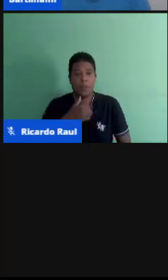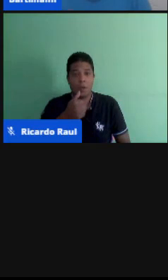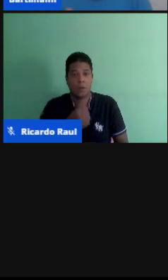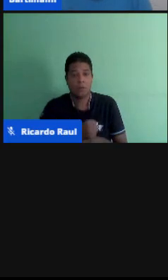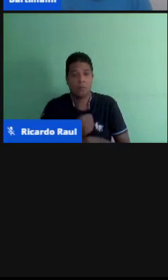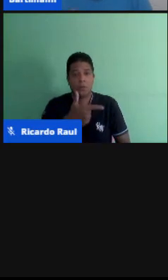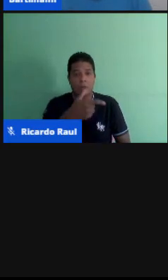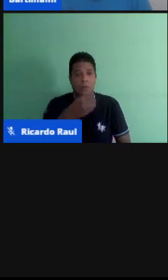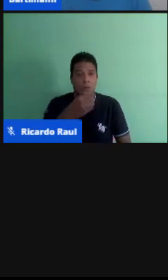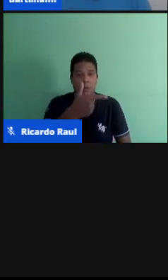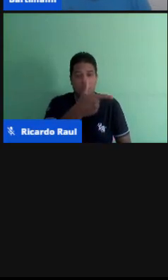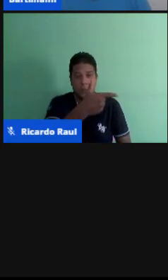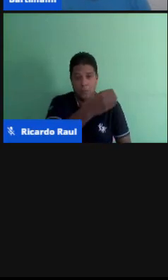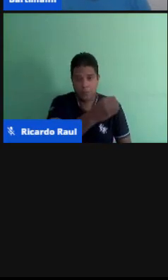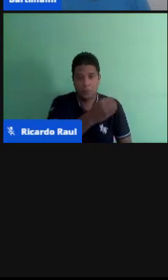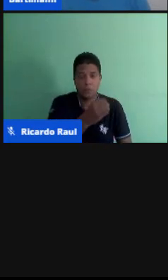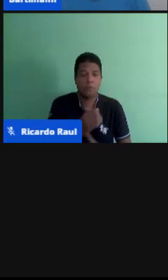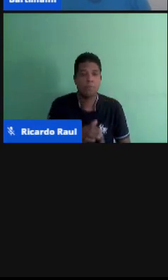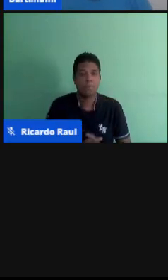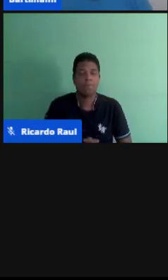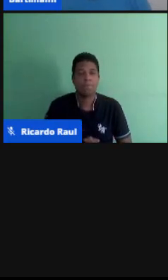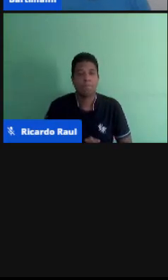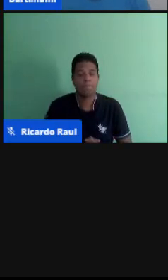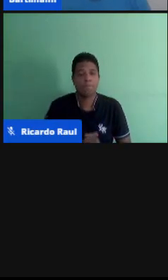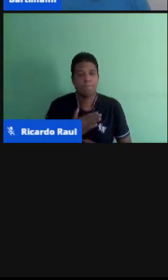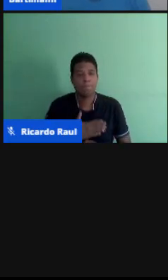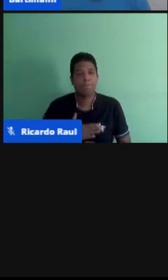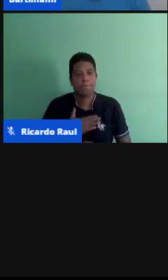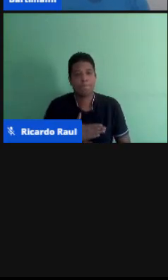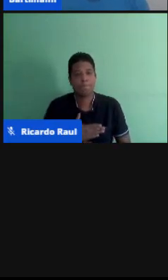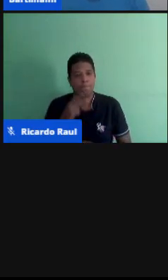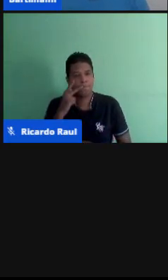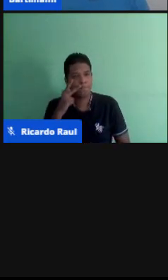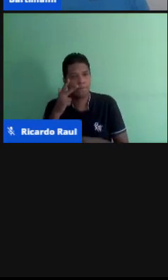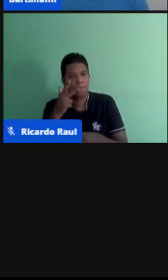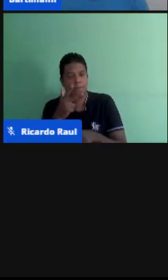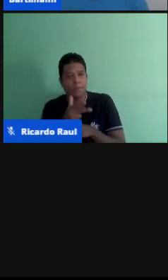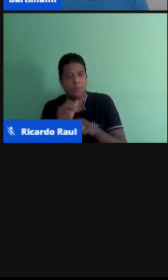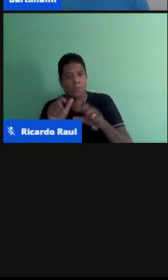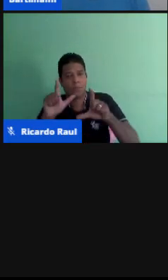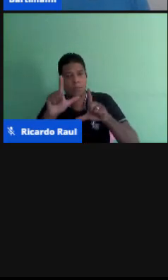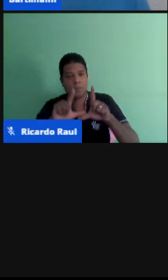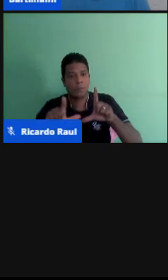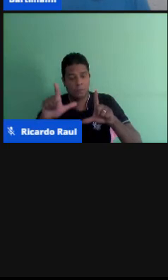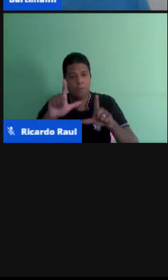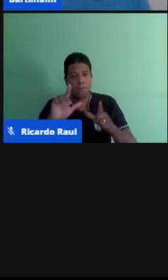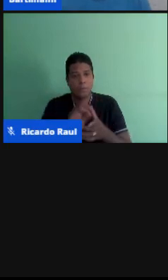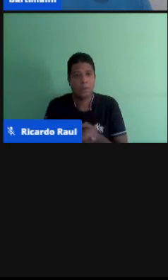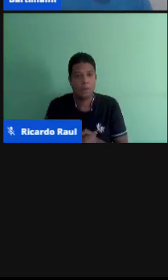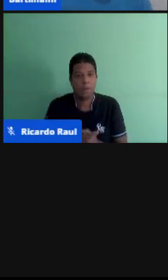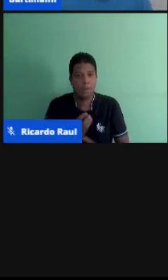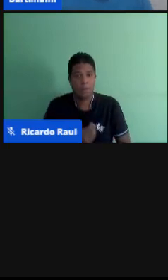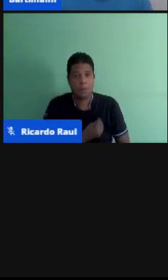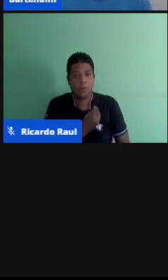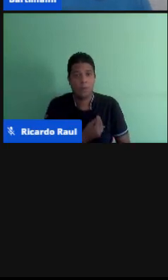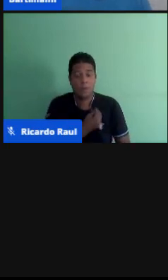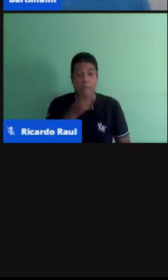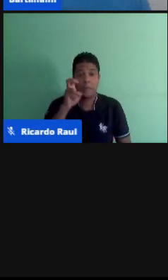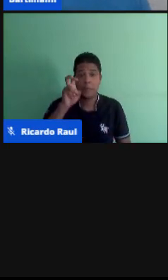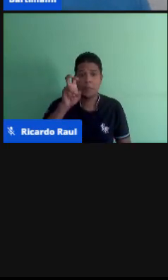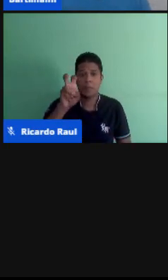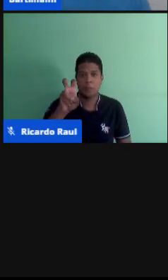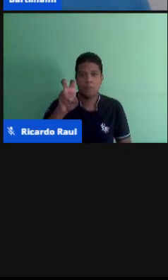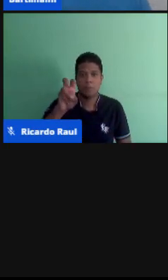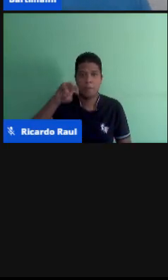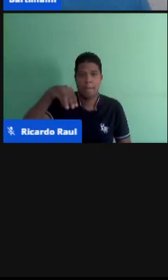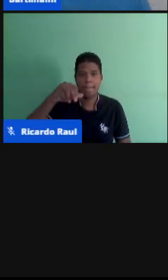2020, eu tive a satisfação de assistir esse lançamento ao vivo, a coleção 5 do MAP